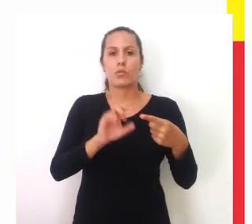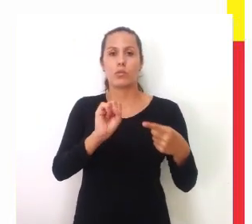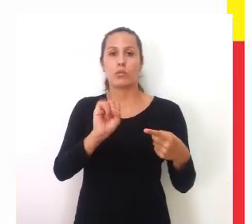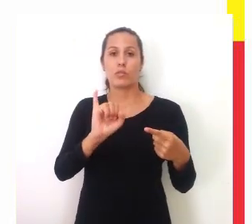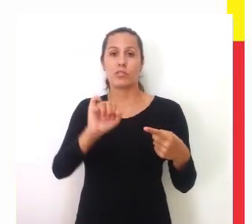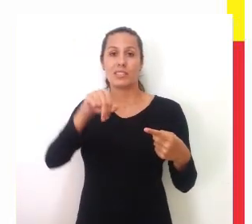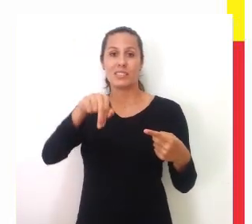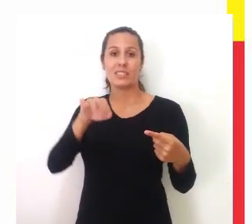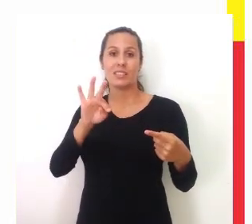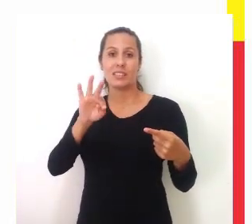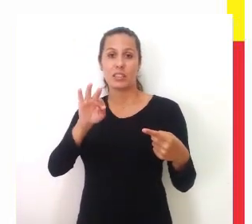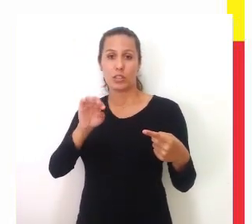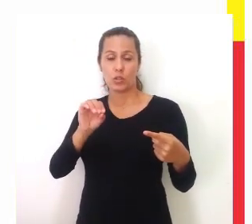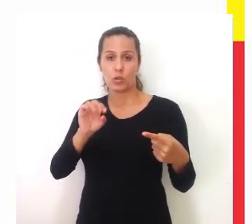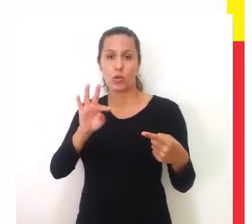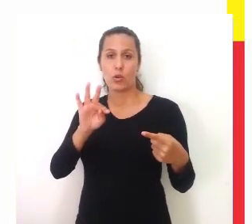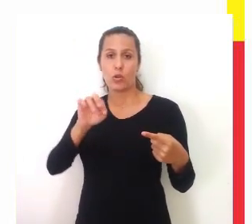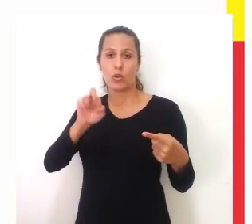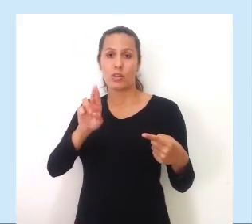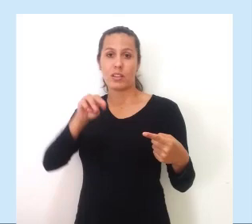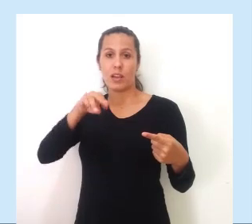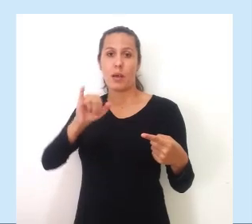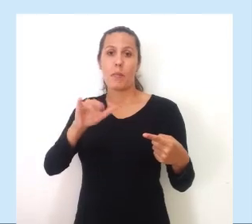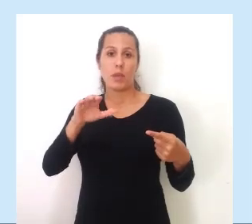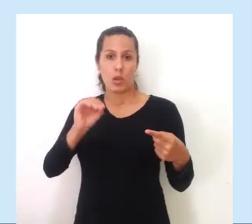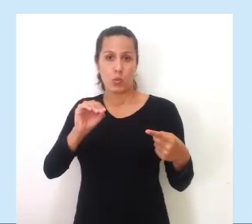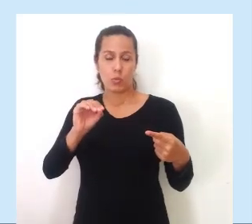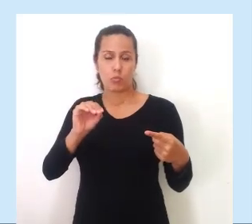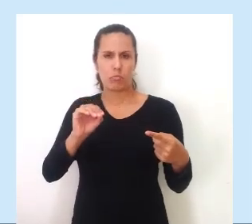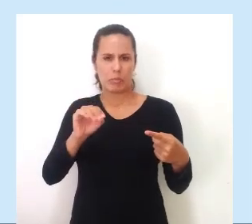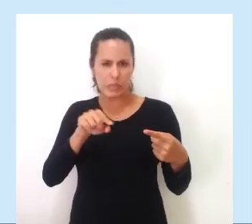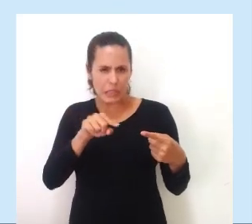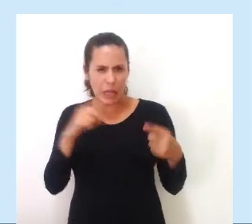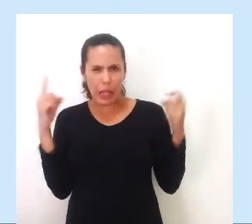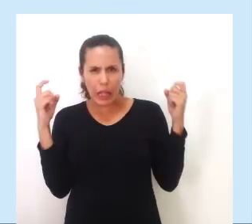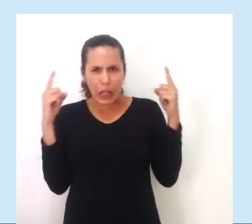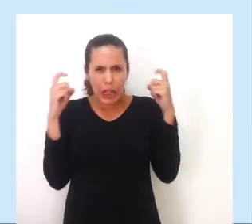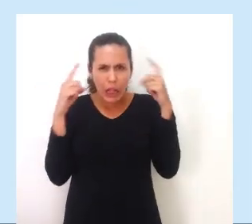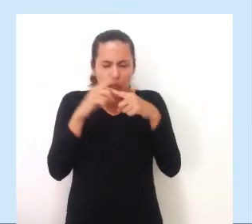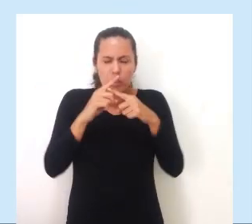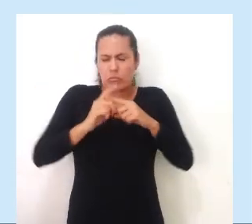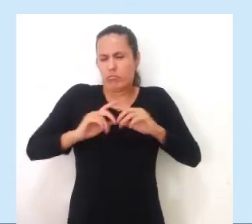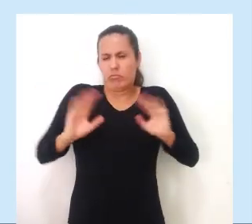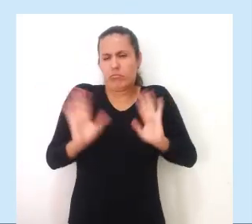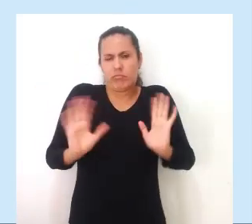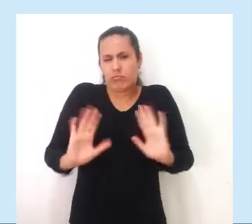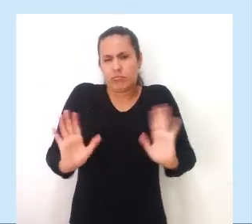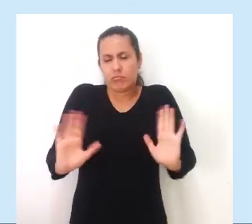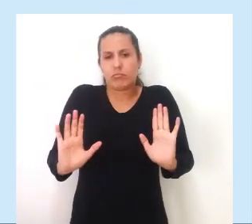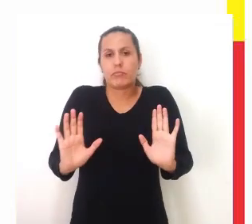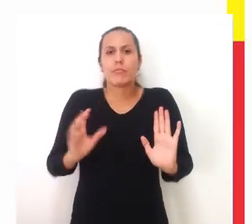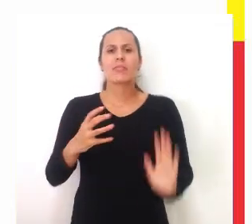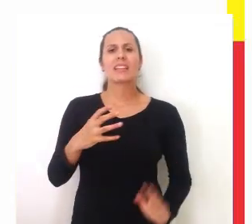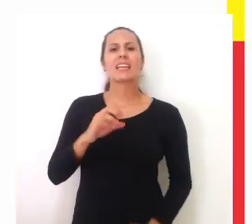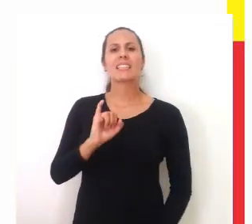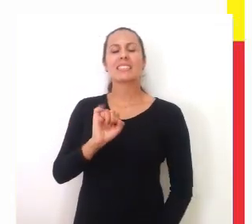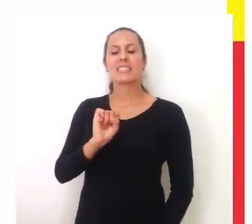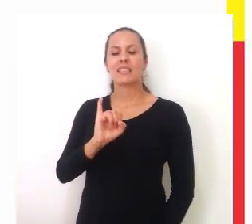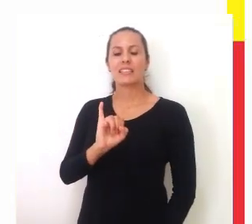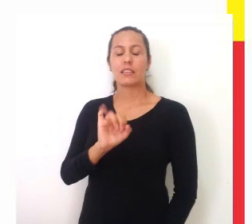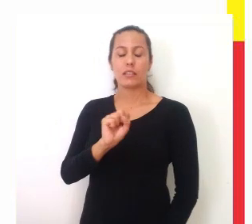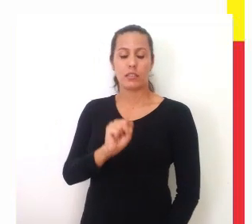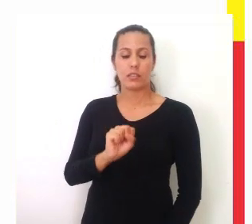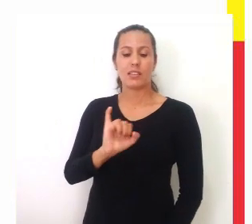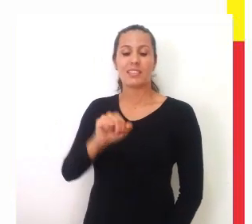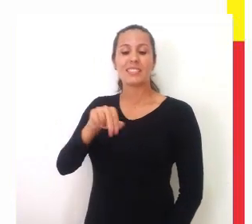de citotérmico. Eita, nome difícil! Mas não é nada de difícil.